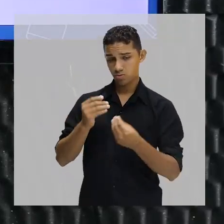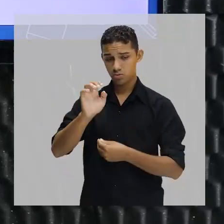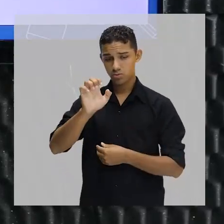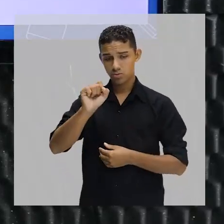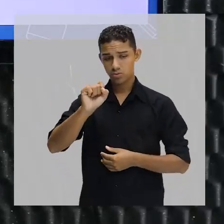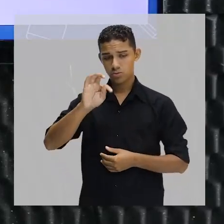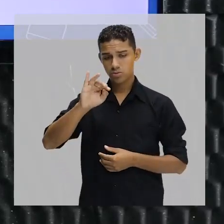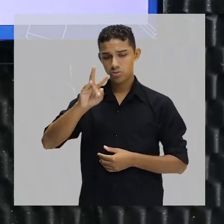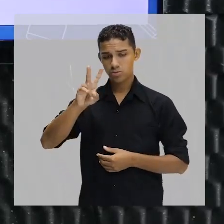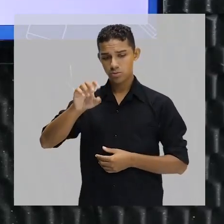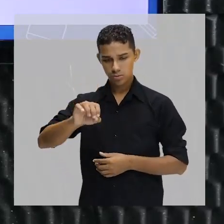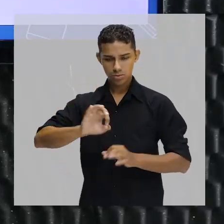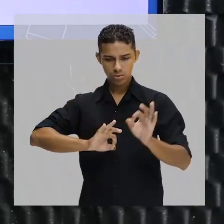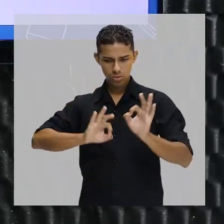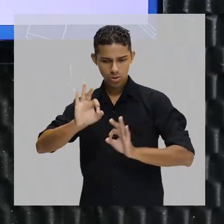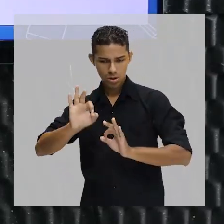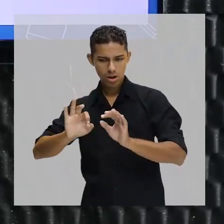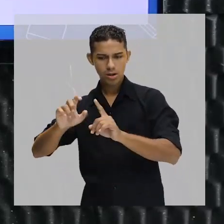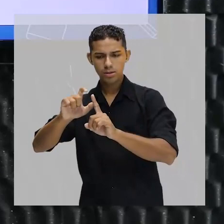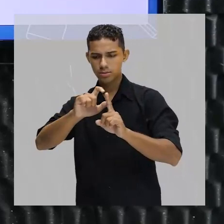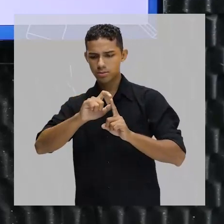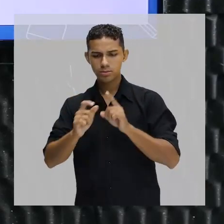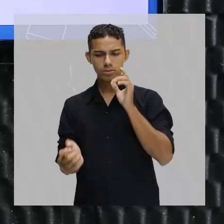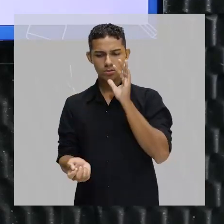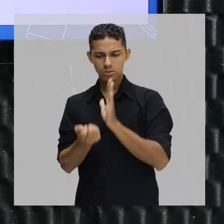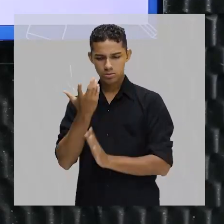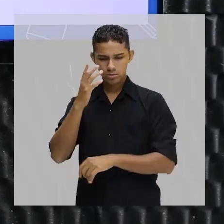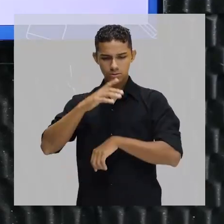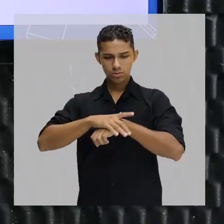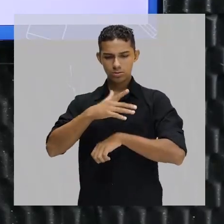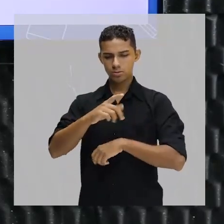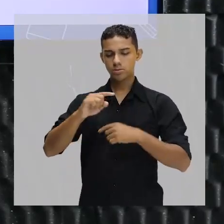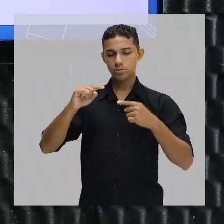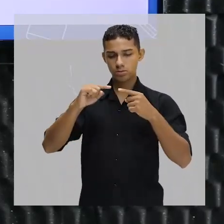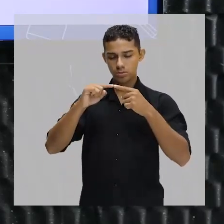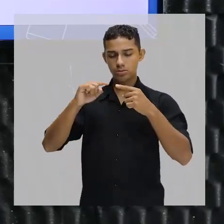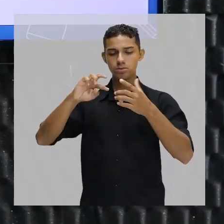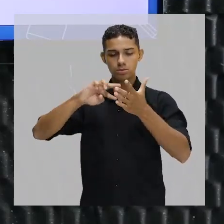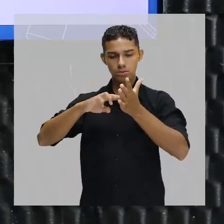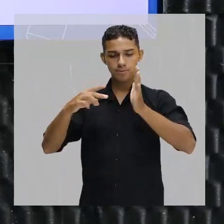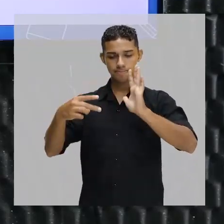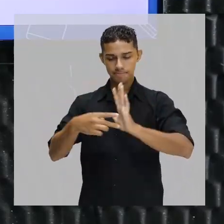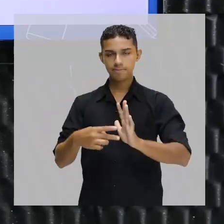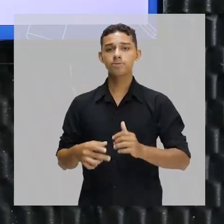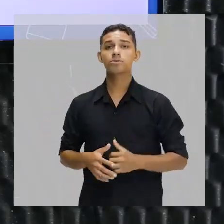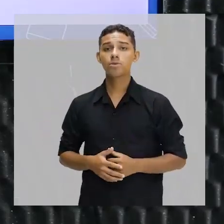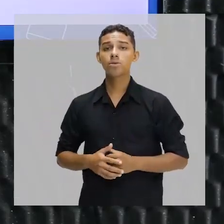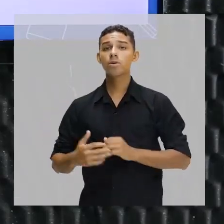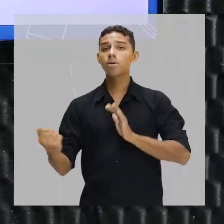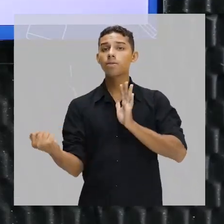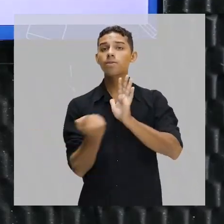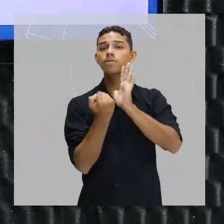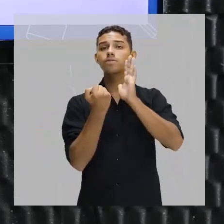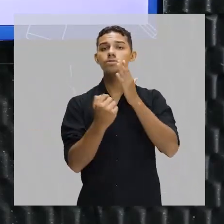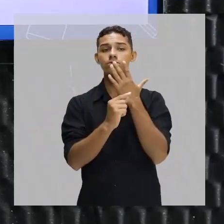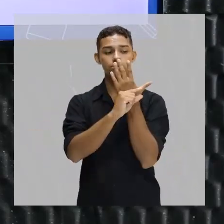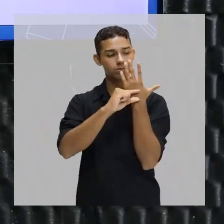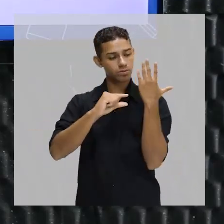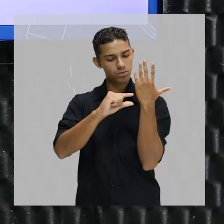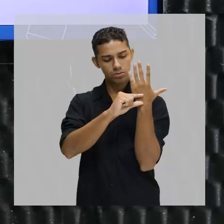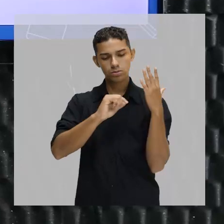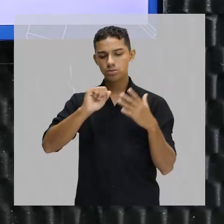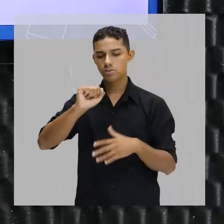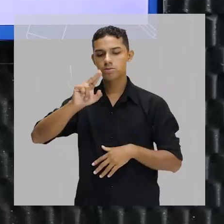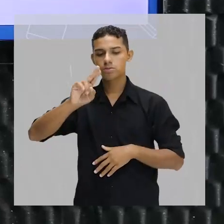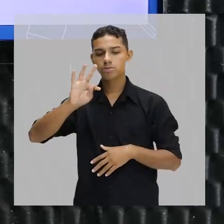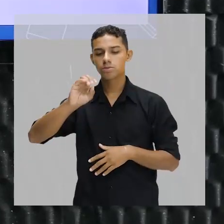palavras são organizadas no texto, criando determinado efeito de sentido. Isso marca muito os autores. Cada autor